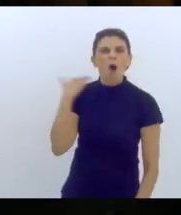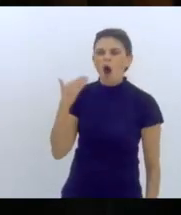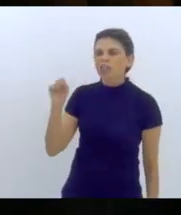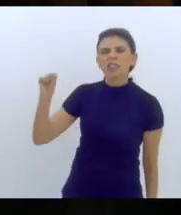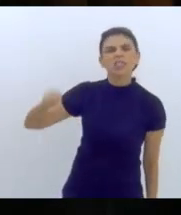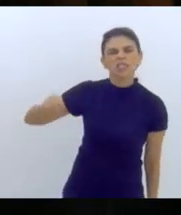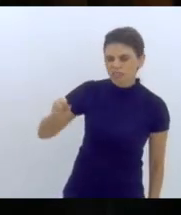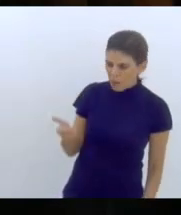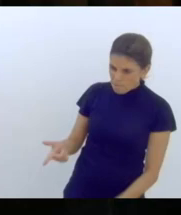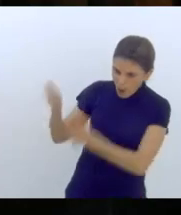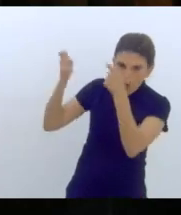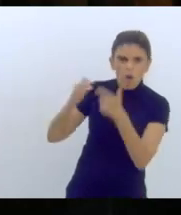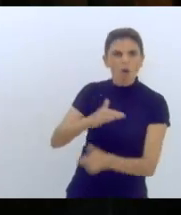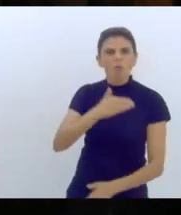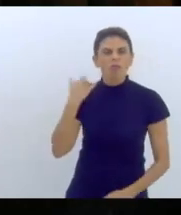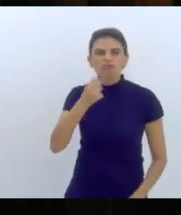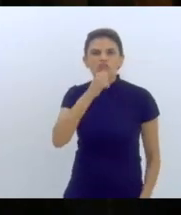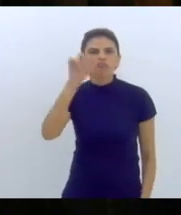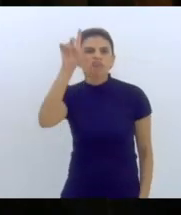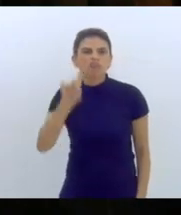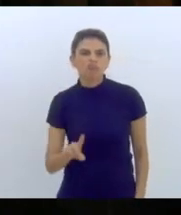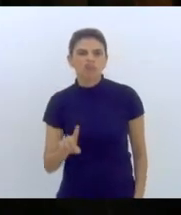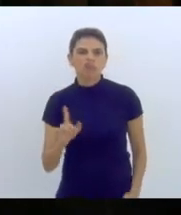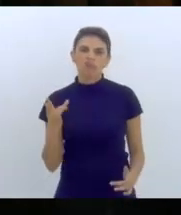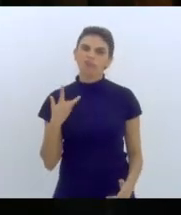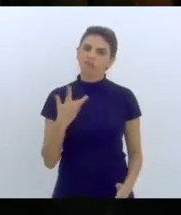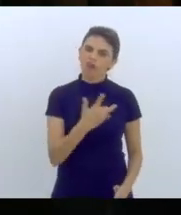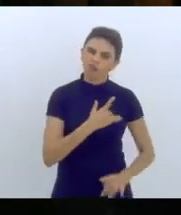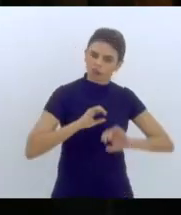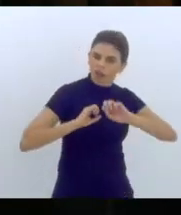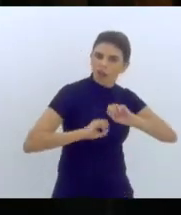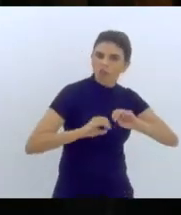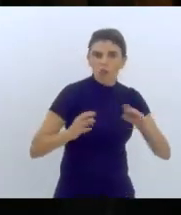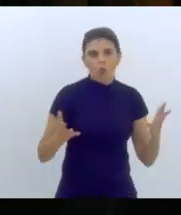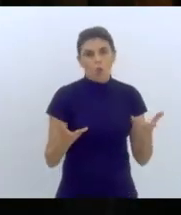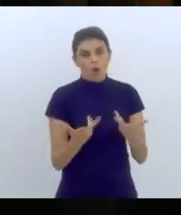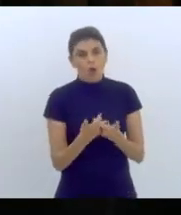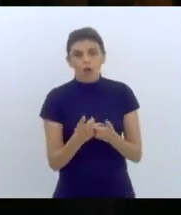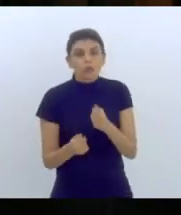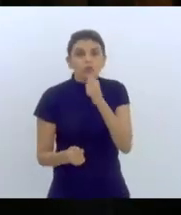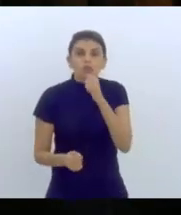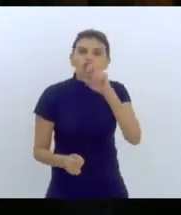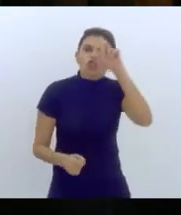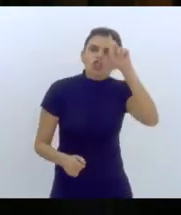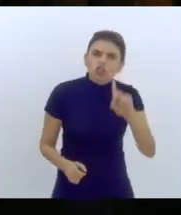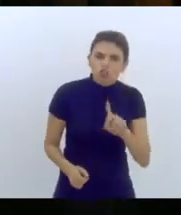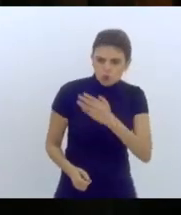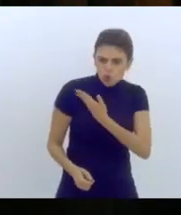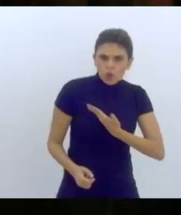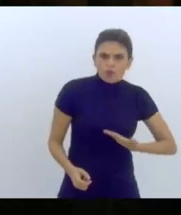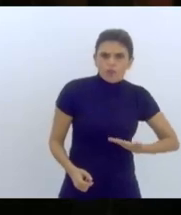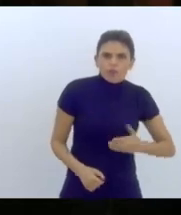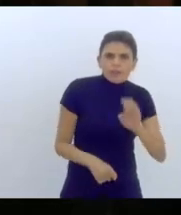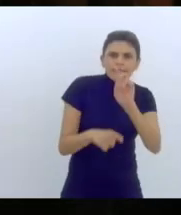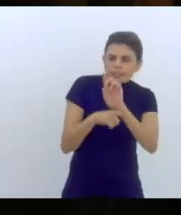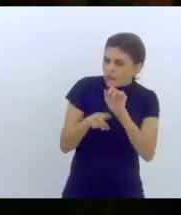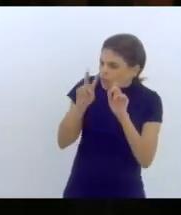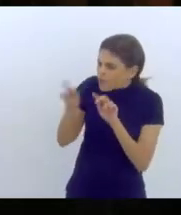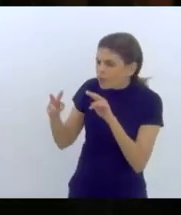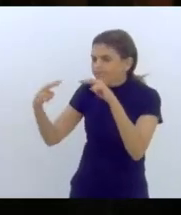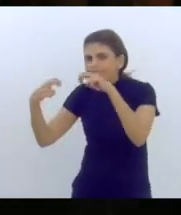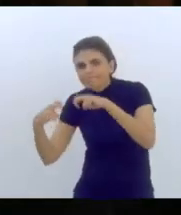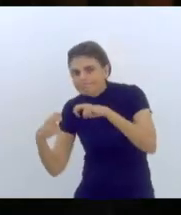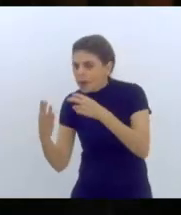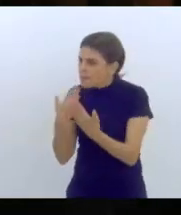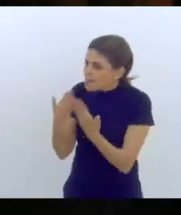direito à educação, à saúde de qualidade, que não tem que ter direito do Estado olhar e ir lá ouvir os favelados